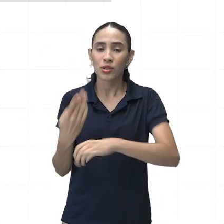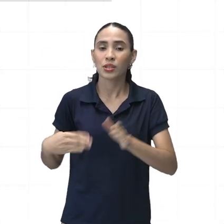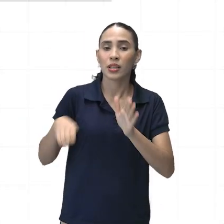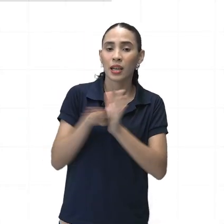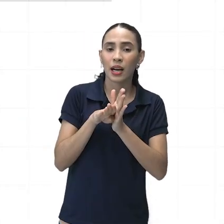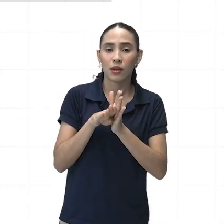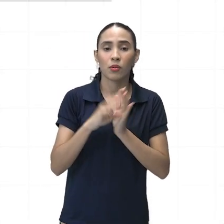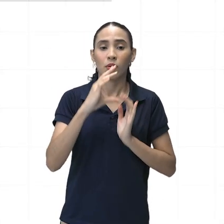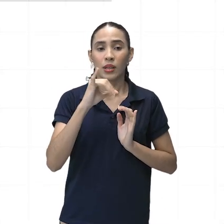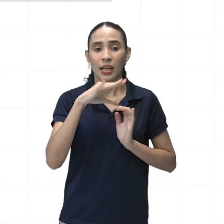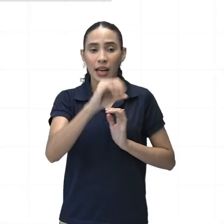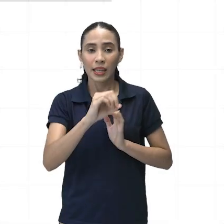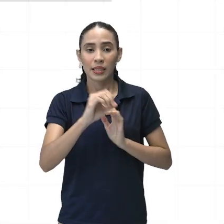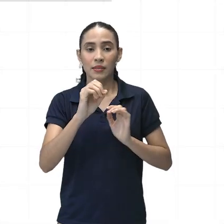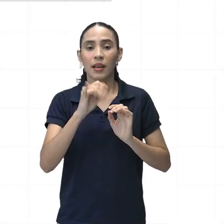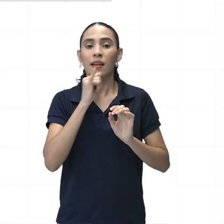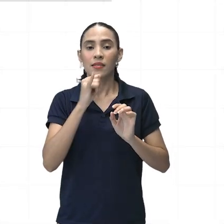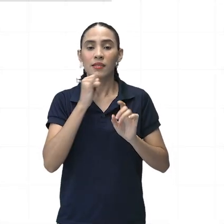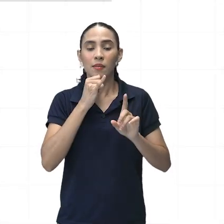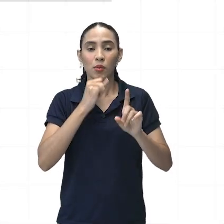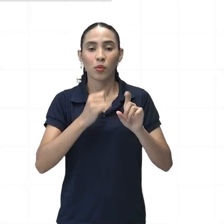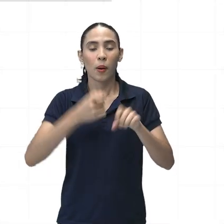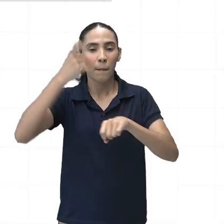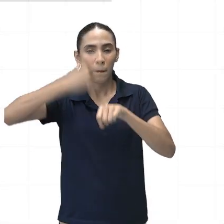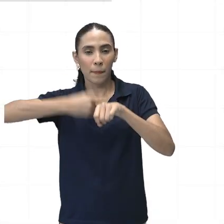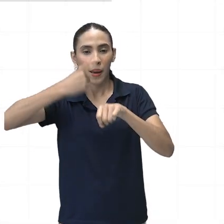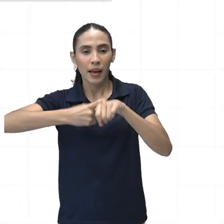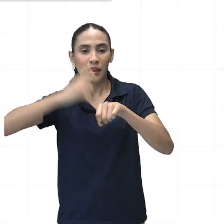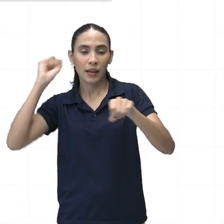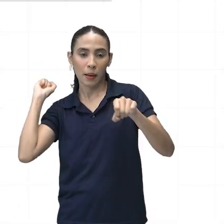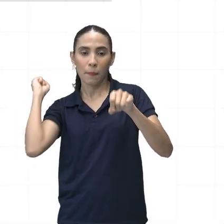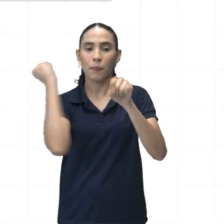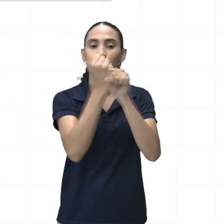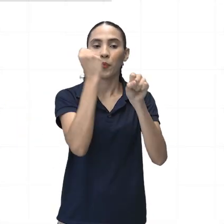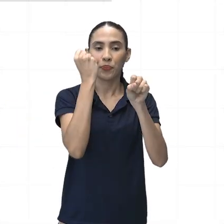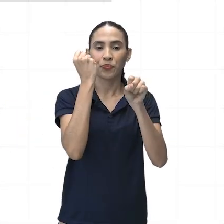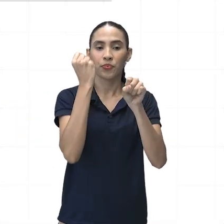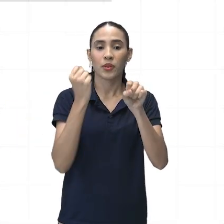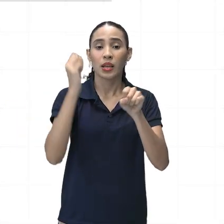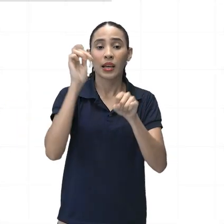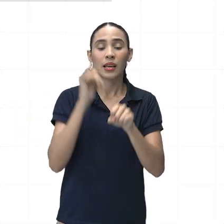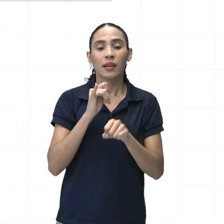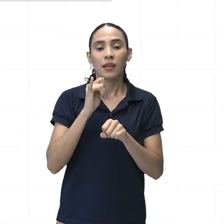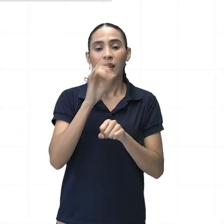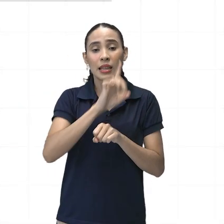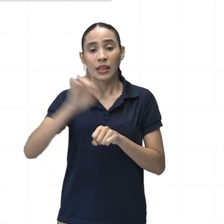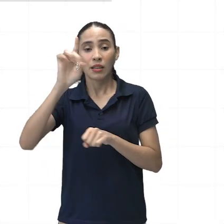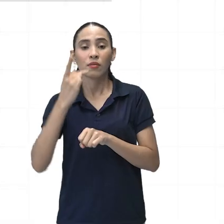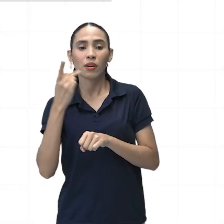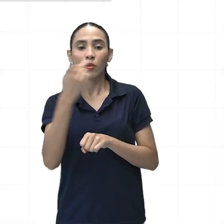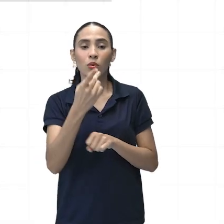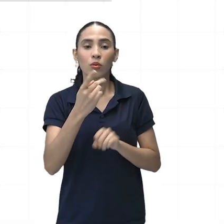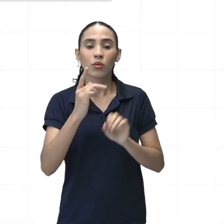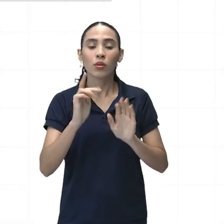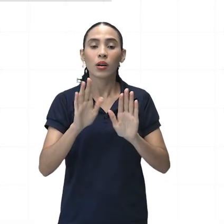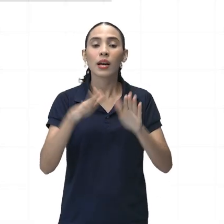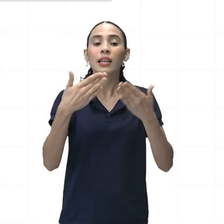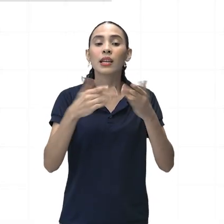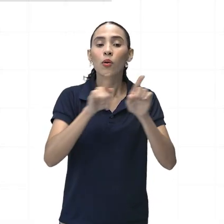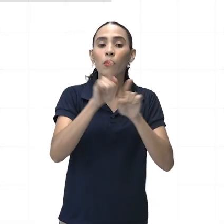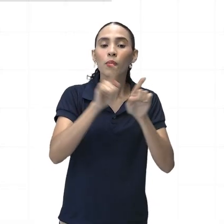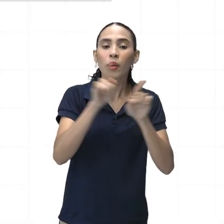campo, Caim atirou-se sobre seu irmão e o matou. O Senhor disse a Caim: onde está teu irmão